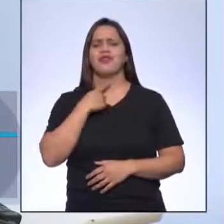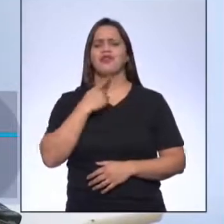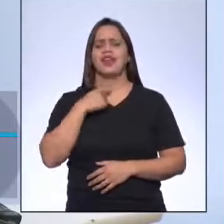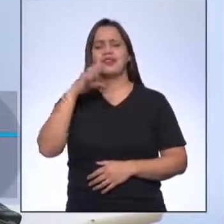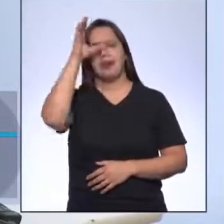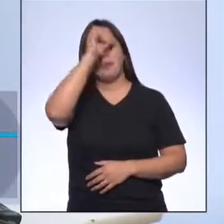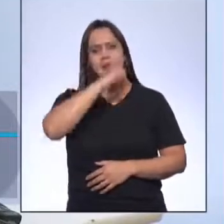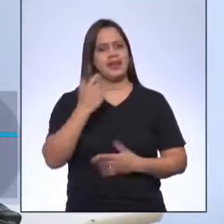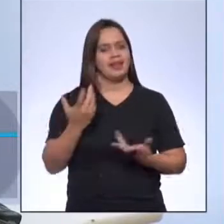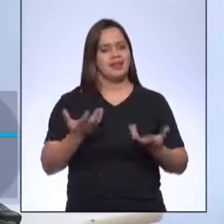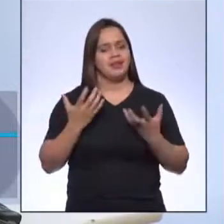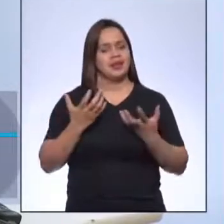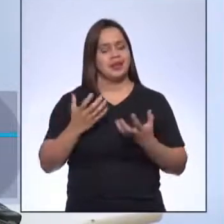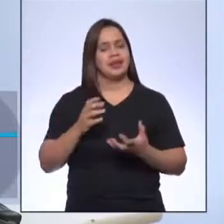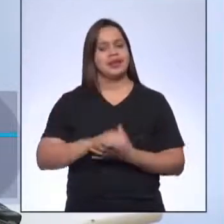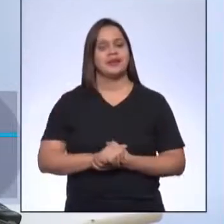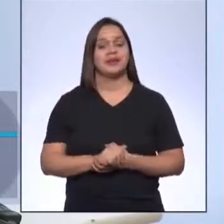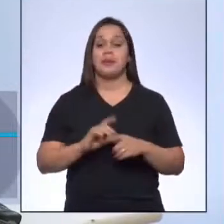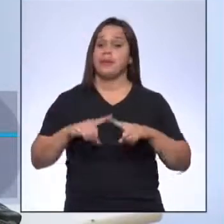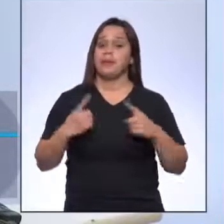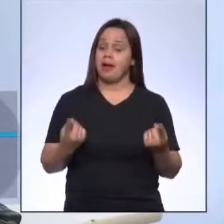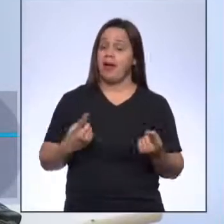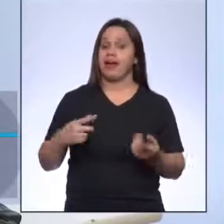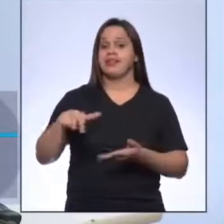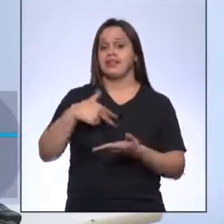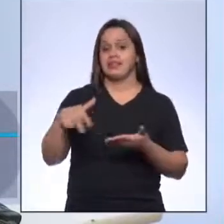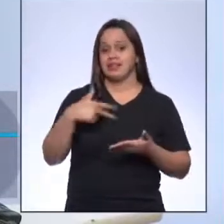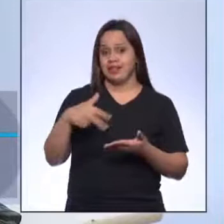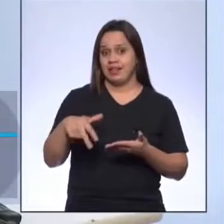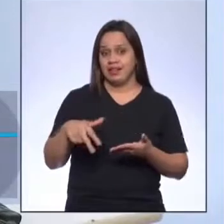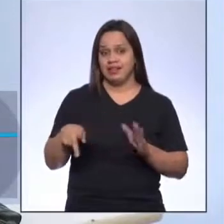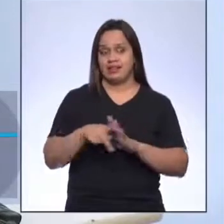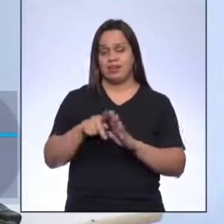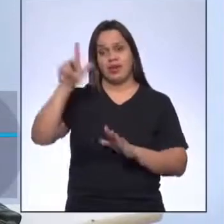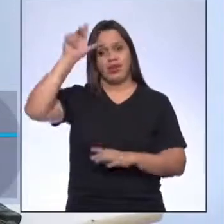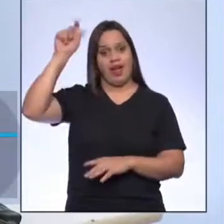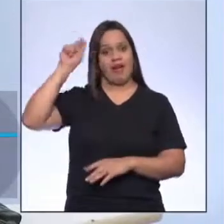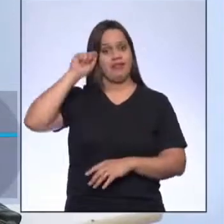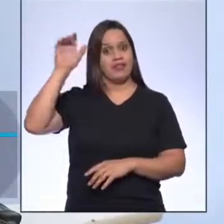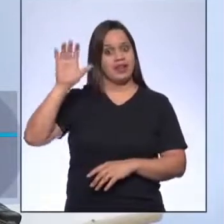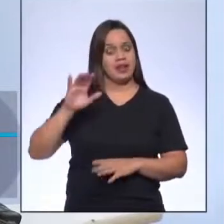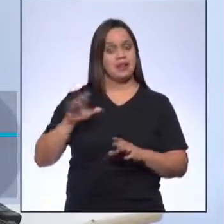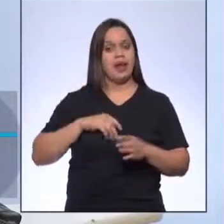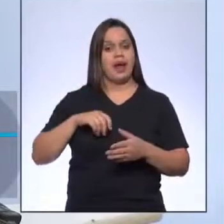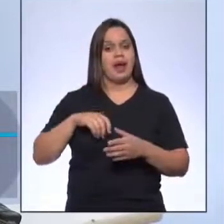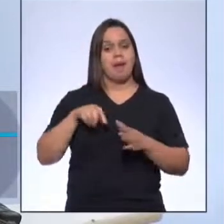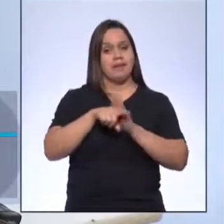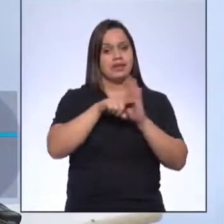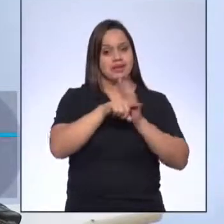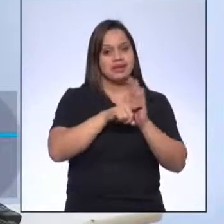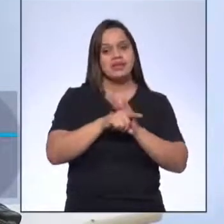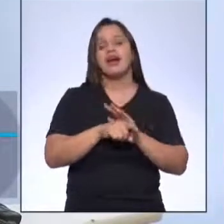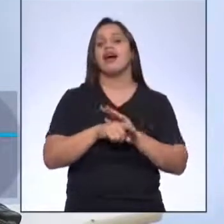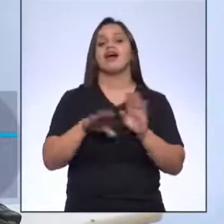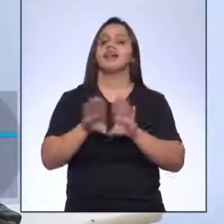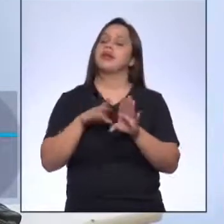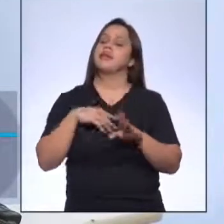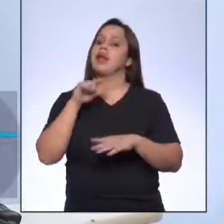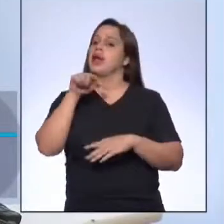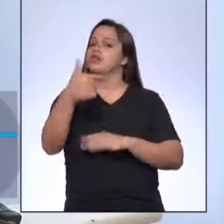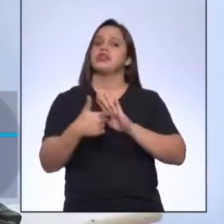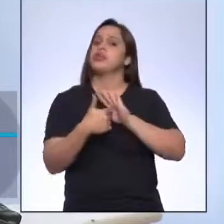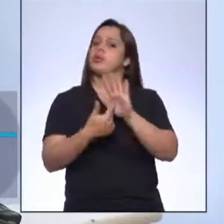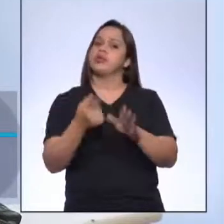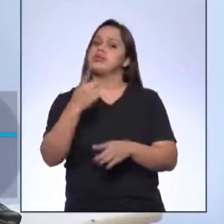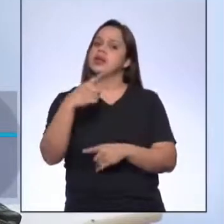bonito. Vamos lá. Mais danças africanas para pesquisar. Anotem. Pesquisem as outras que eu não trouxe aqui